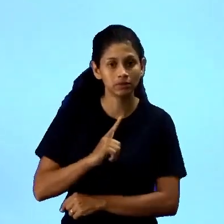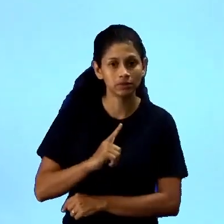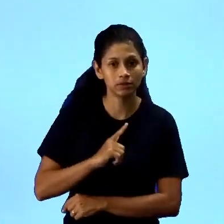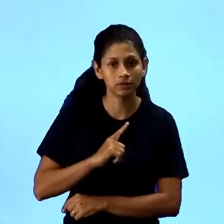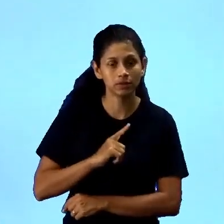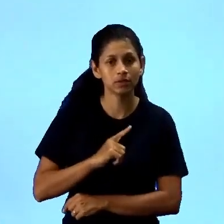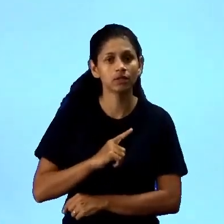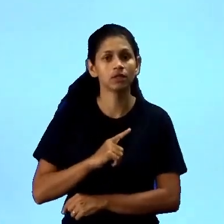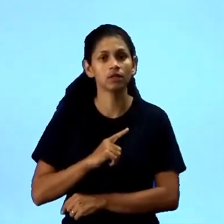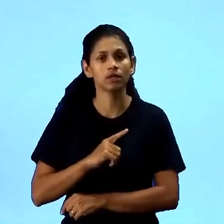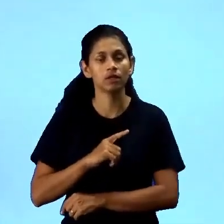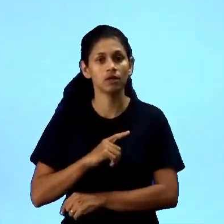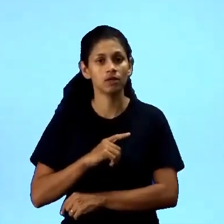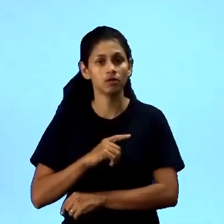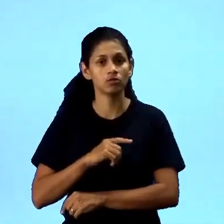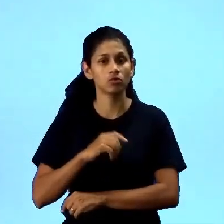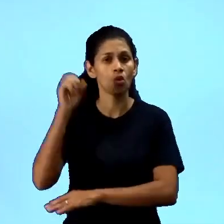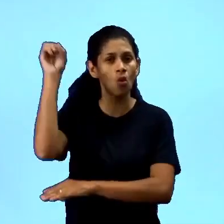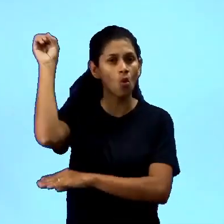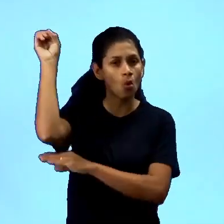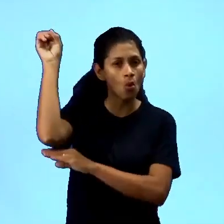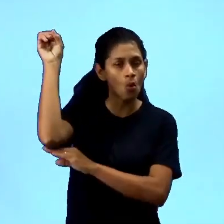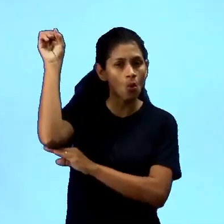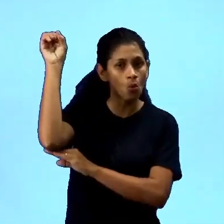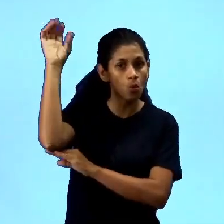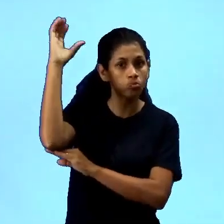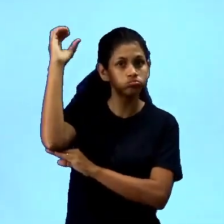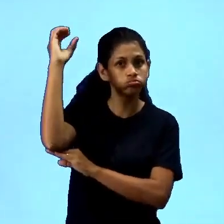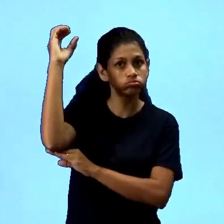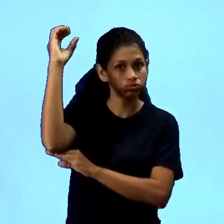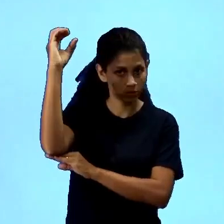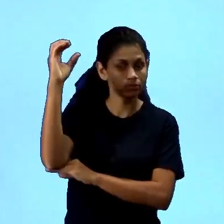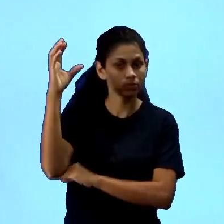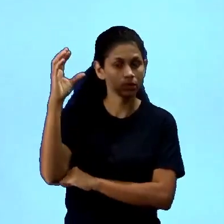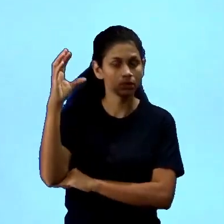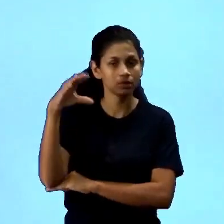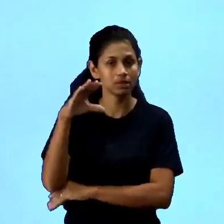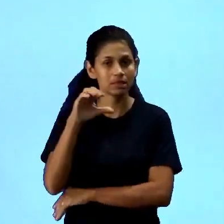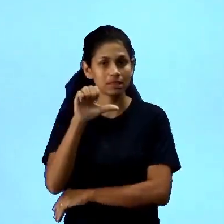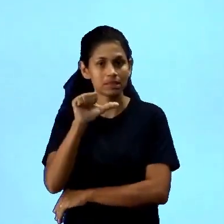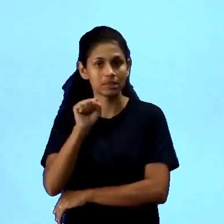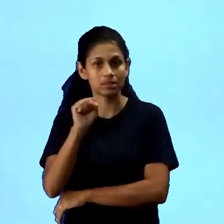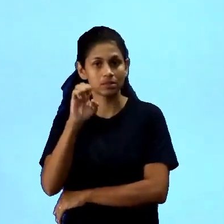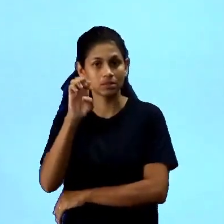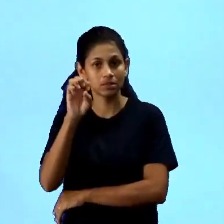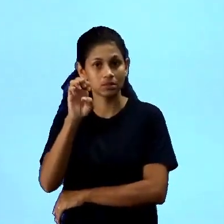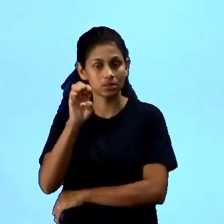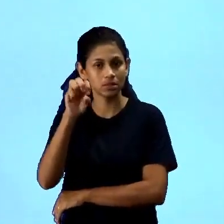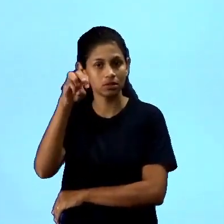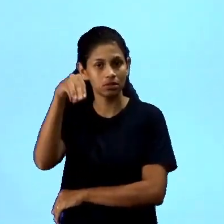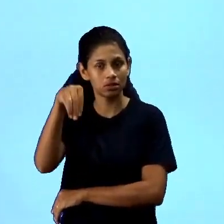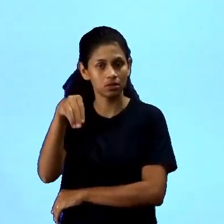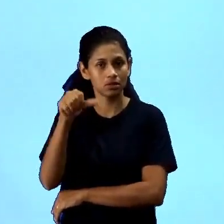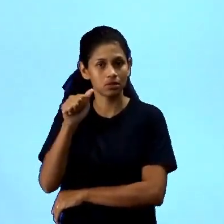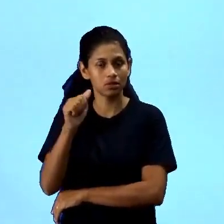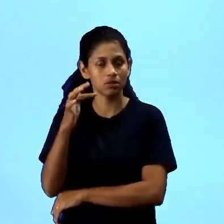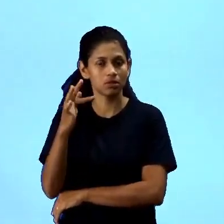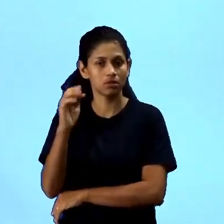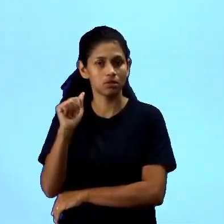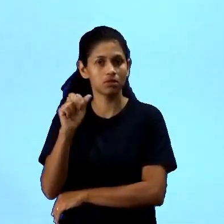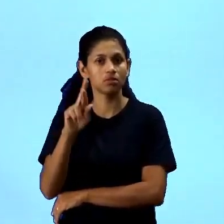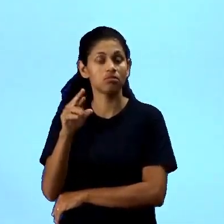não houver, sabemos que o automóvel ele tem de parar, tem de respeitar para o pedestre passar, senão ele também pode